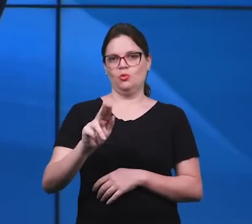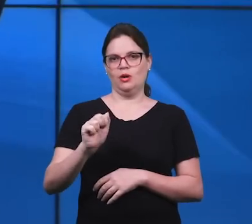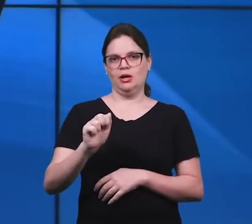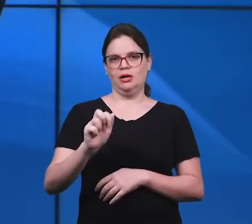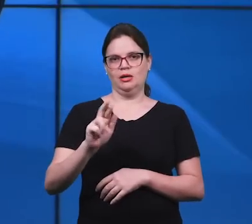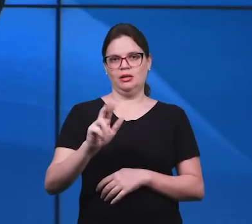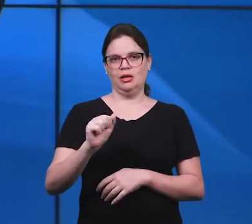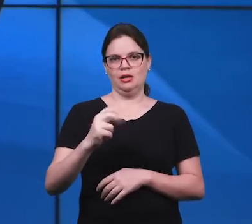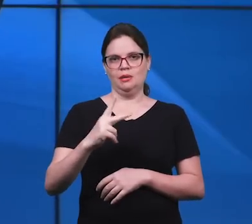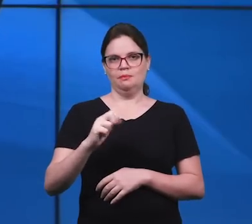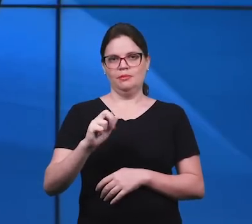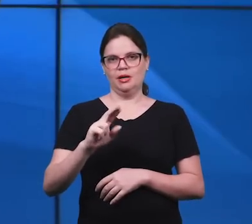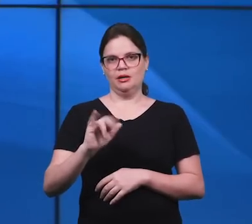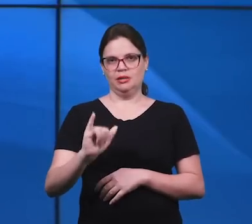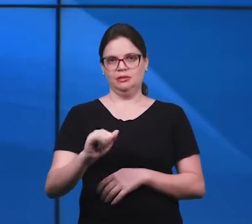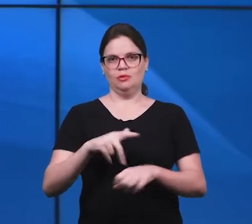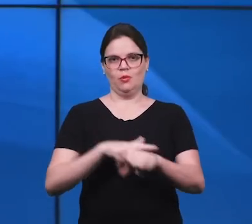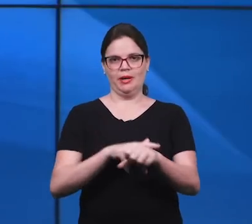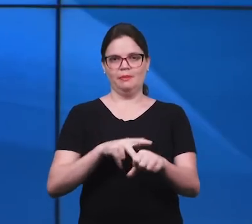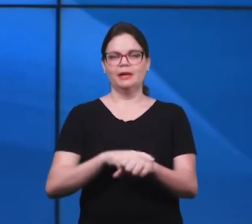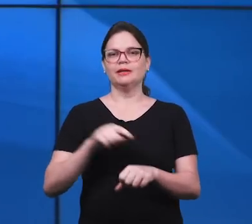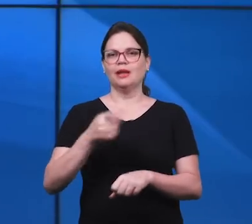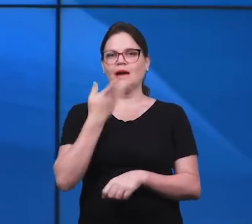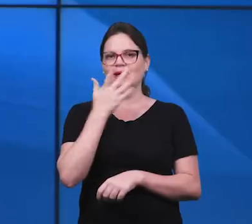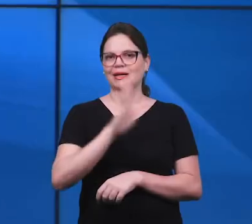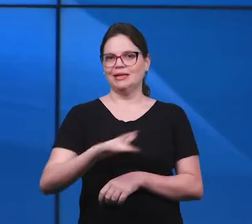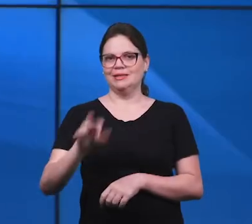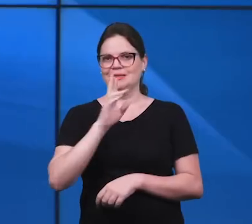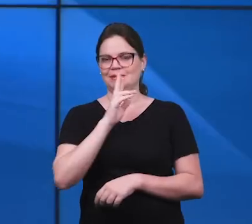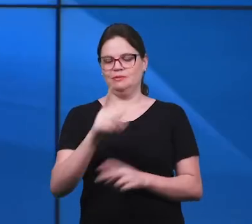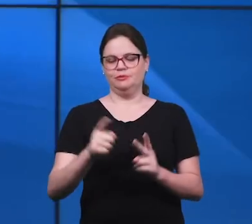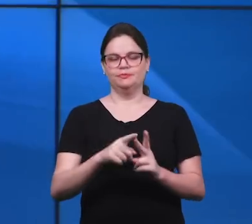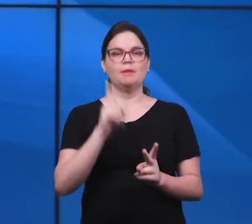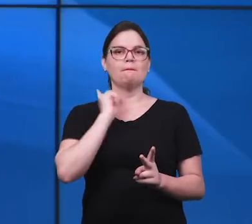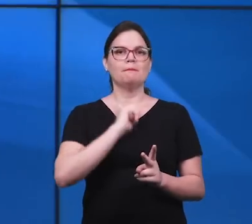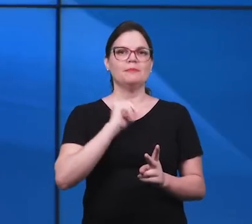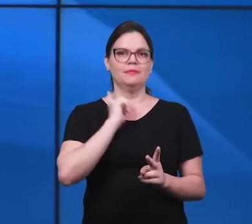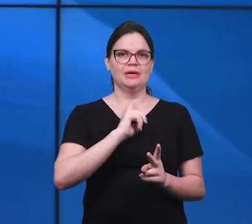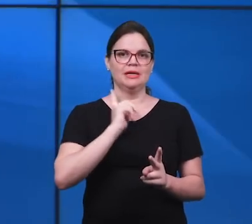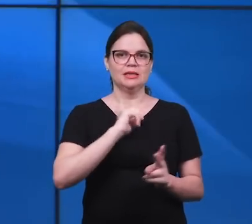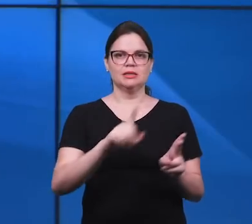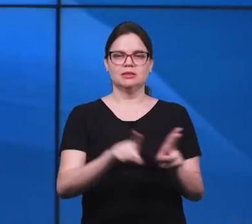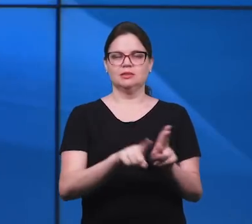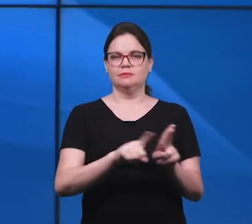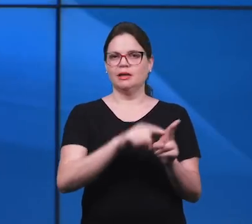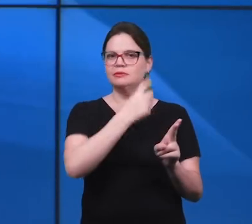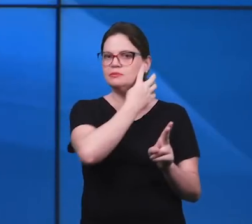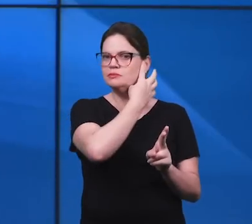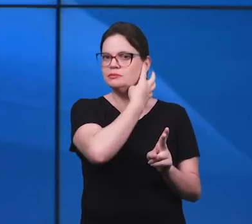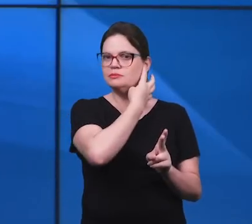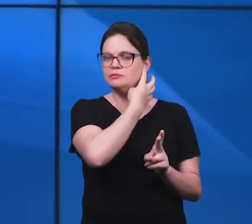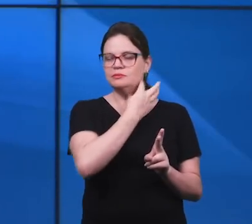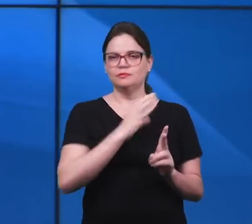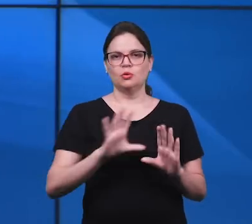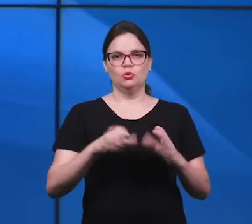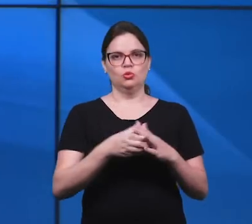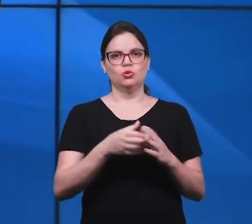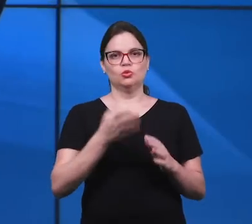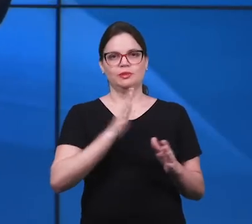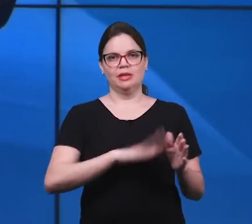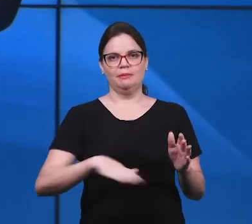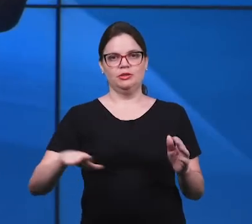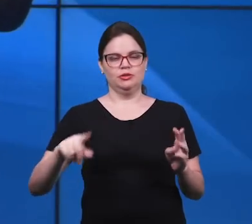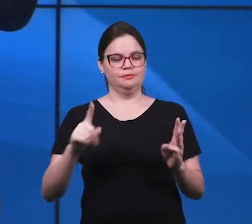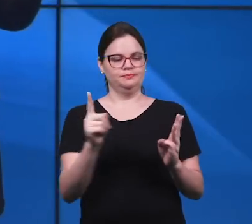resposta. Depois vamos a uma segunda resposta no estado de Minas Gerais, lá na cidade de Buenópolis, a classe de intermediários. E